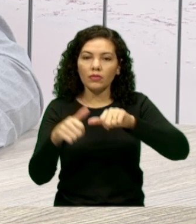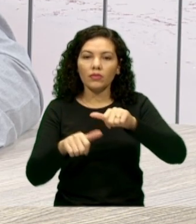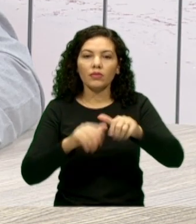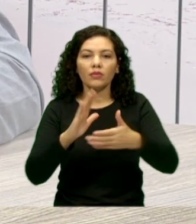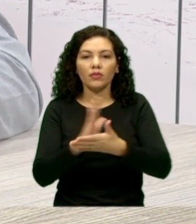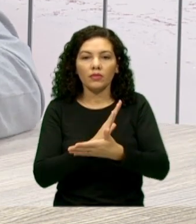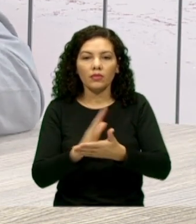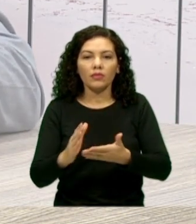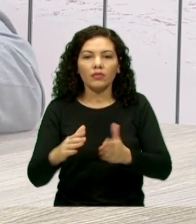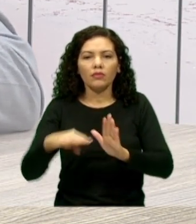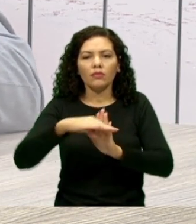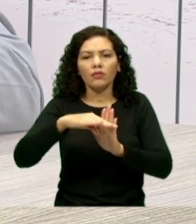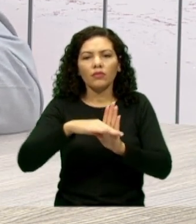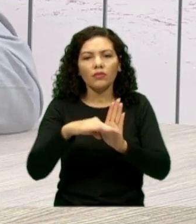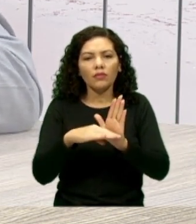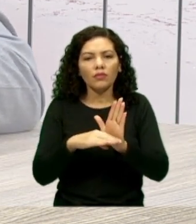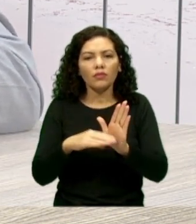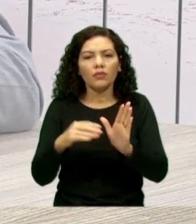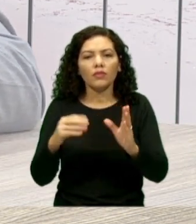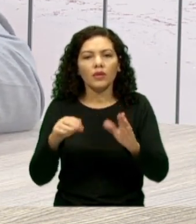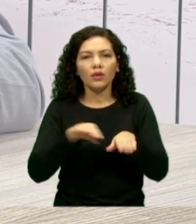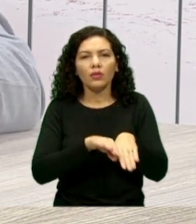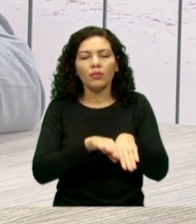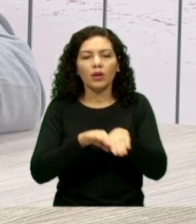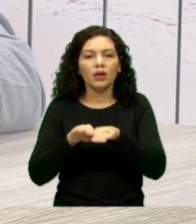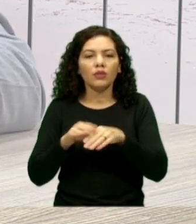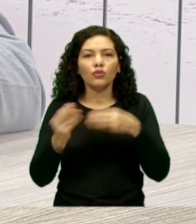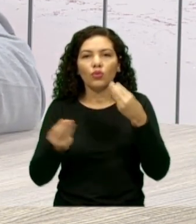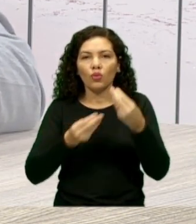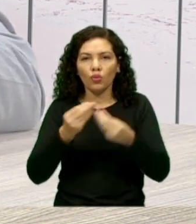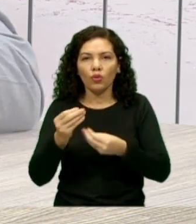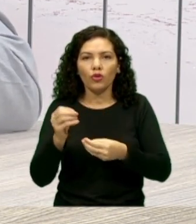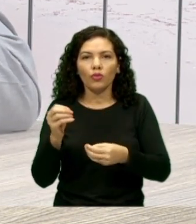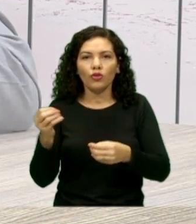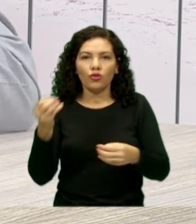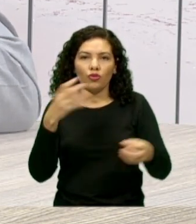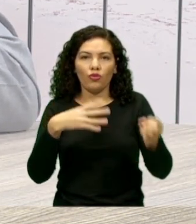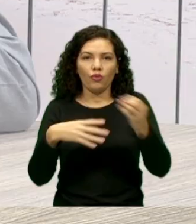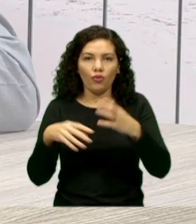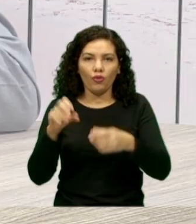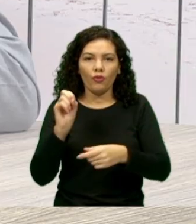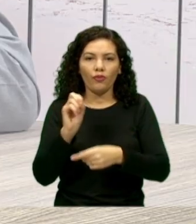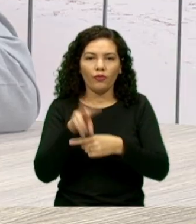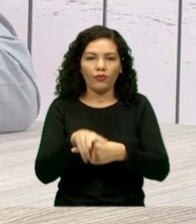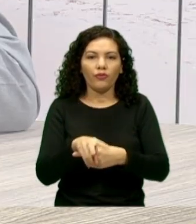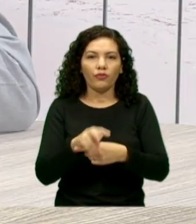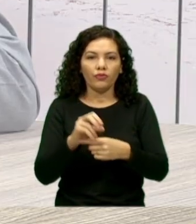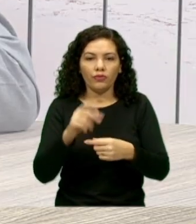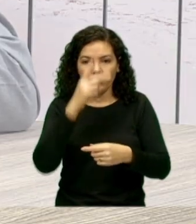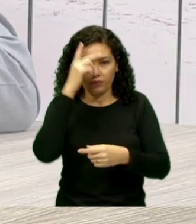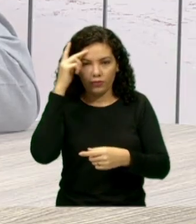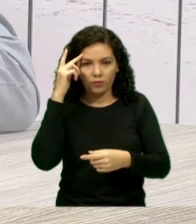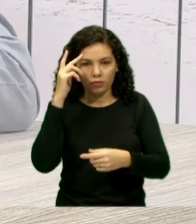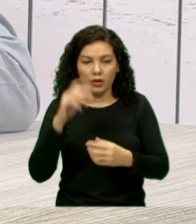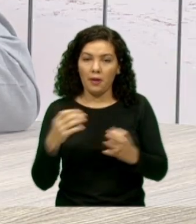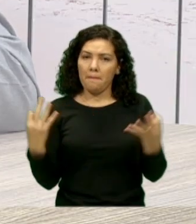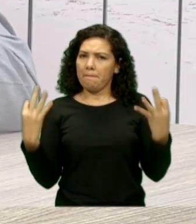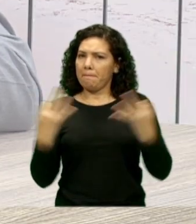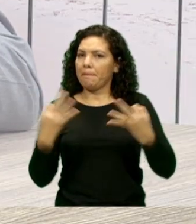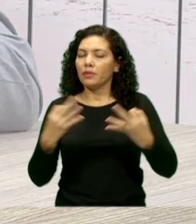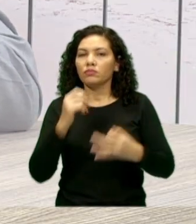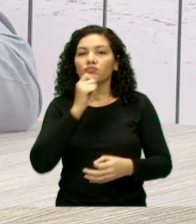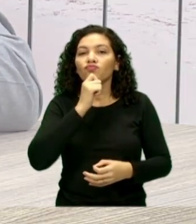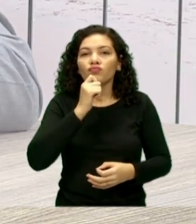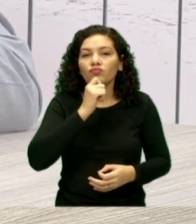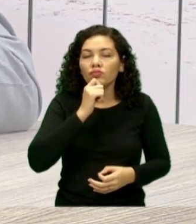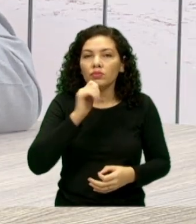algum padrão de como é lançado alguns funcionários. Porque antigamente, ainda não está perfeito, mas